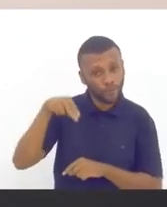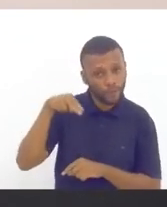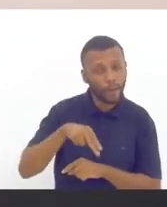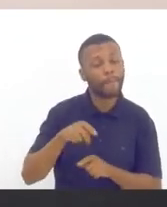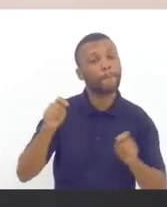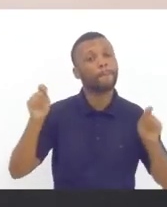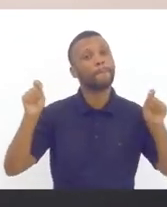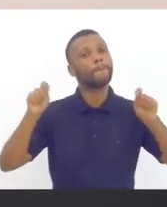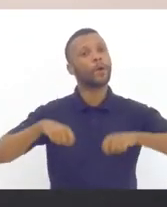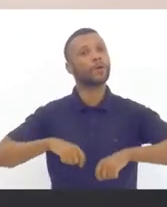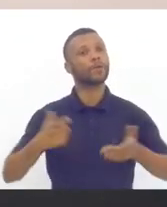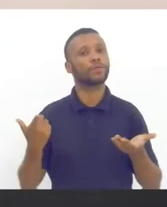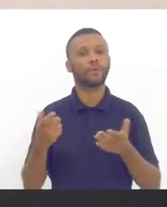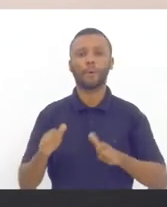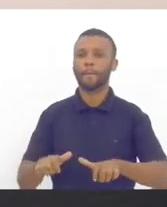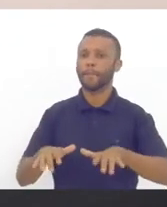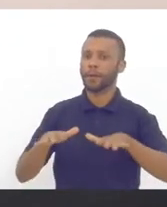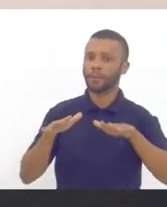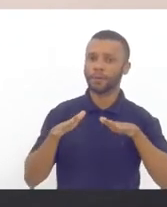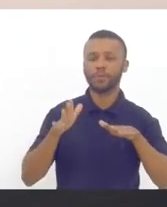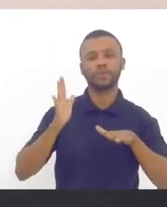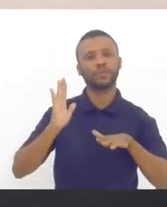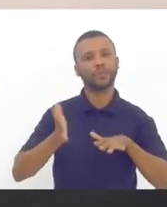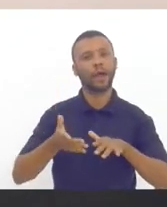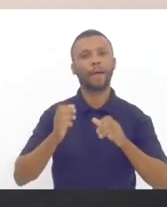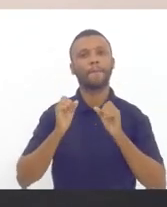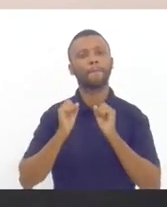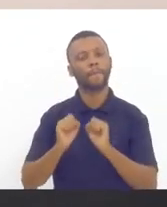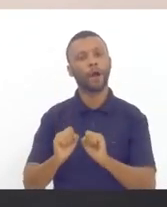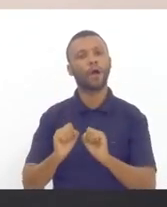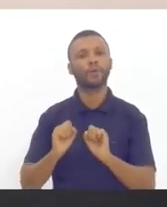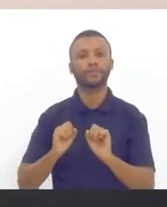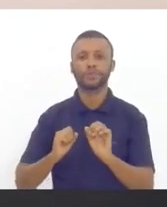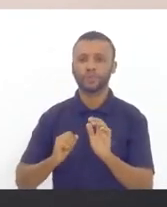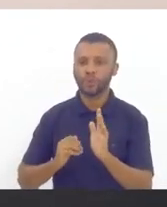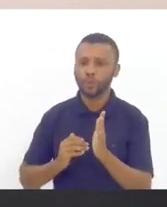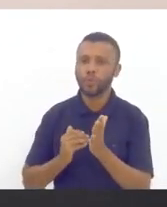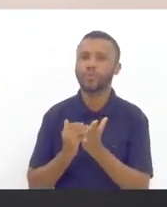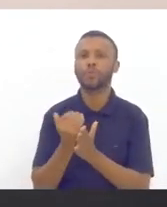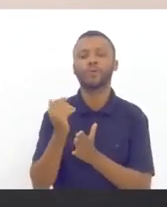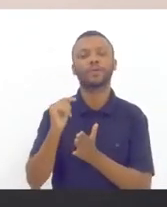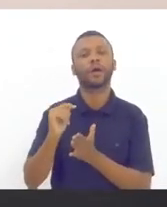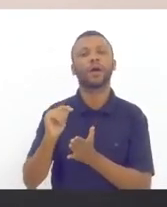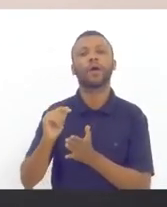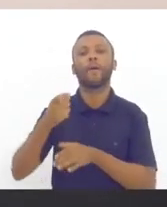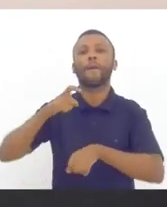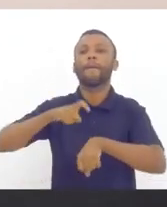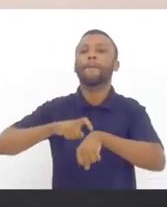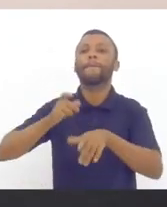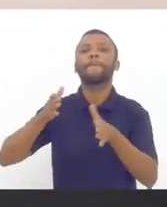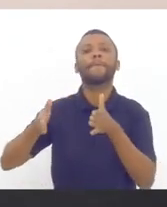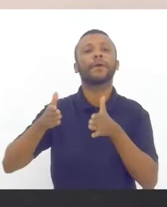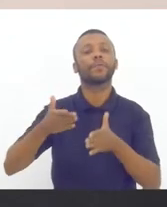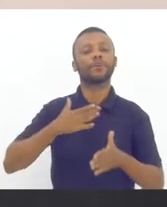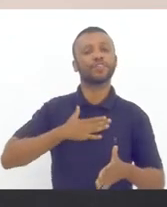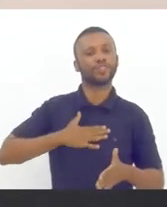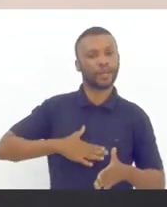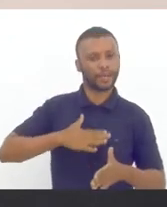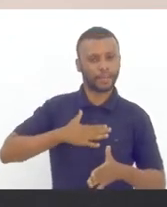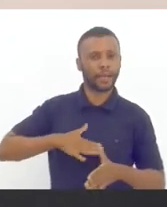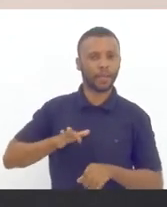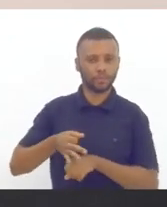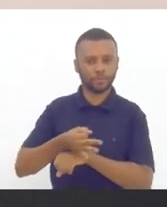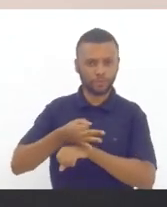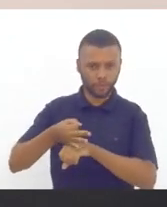possivelmente, o parlamento já poderá entrar em recesso. De outro